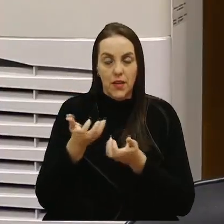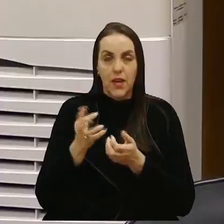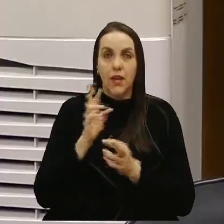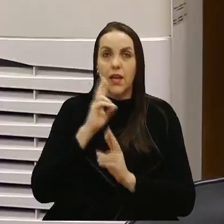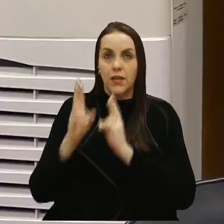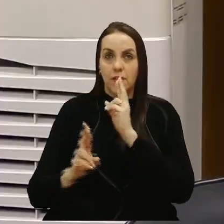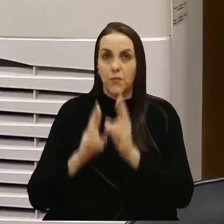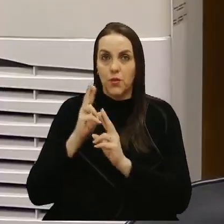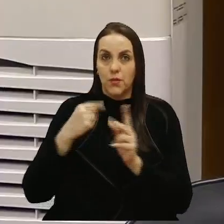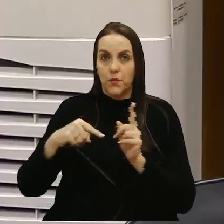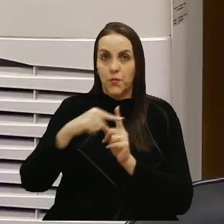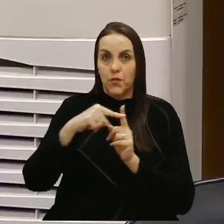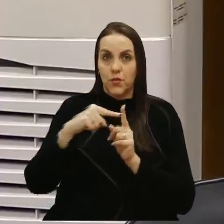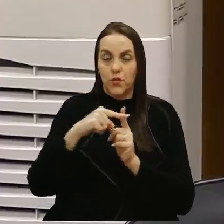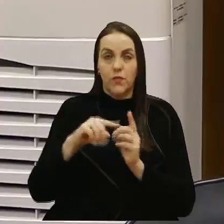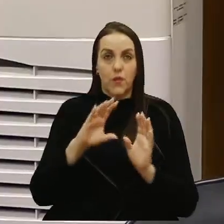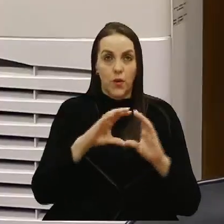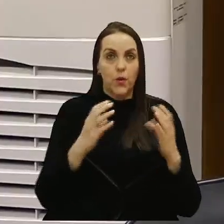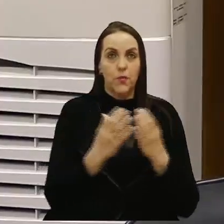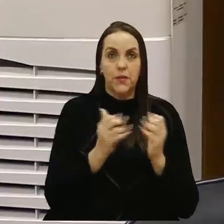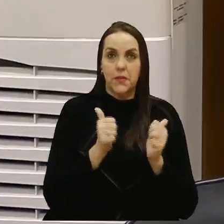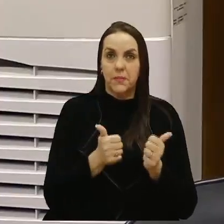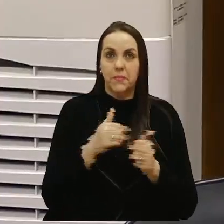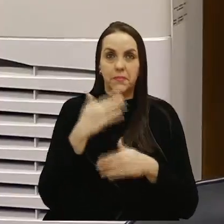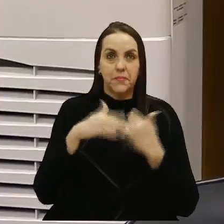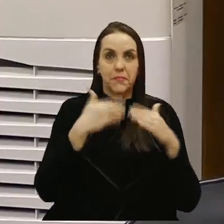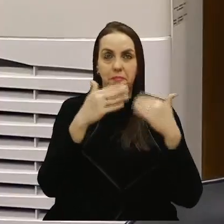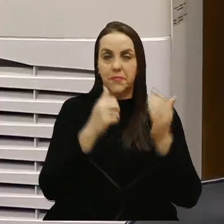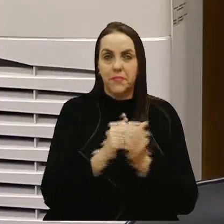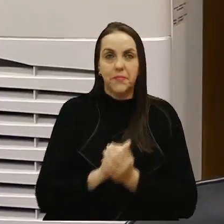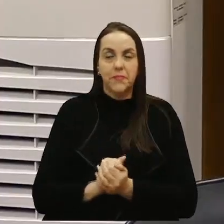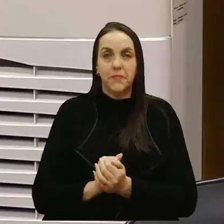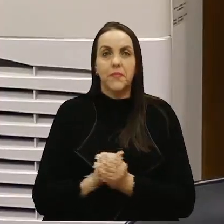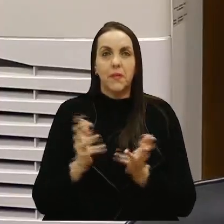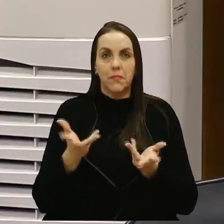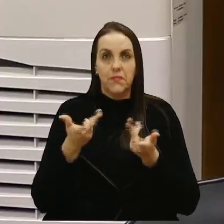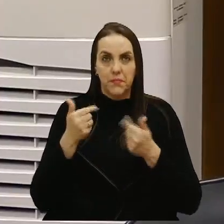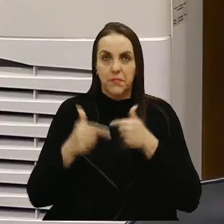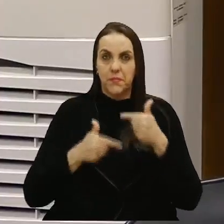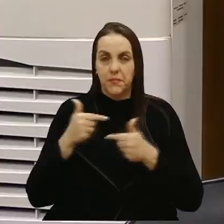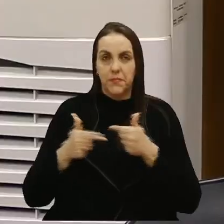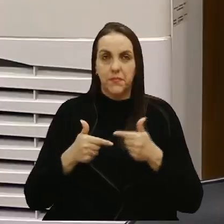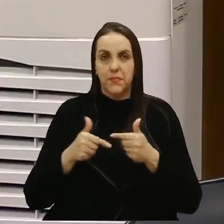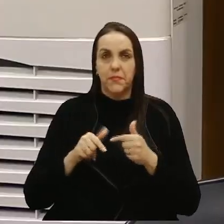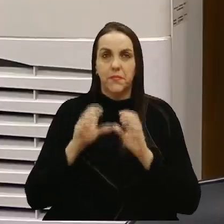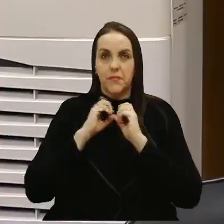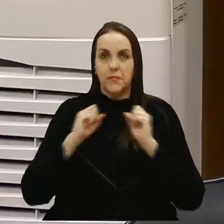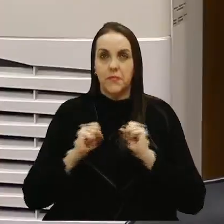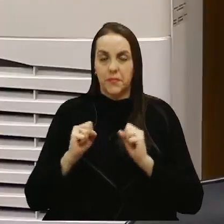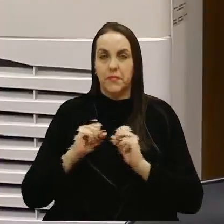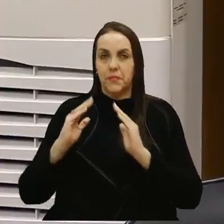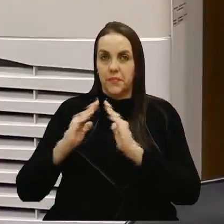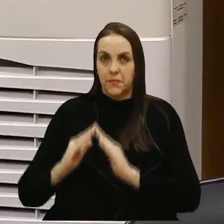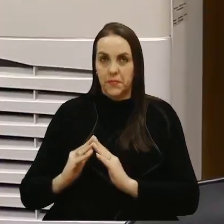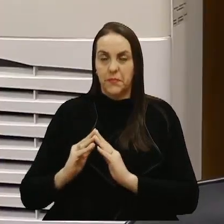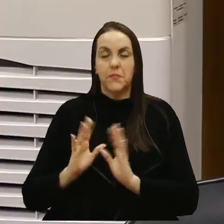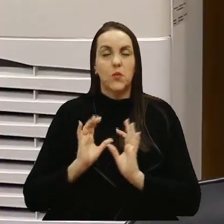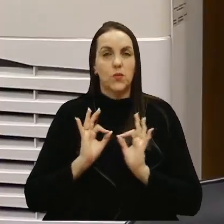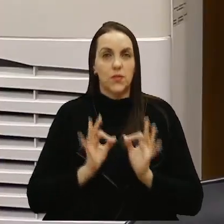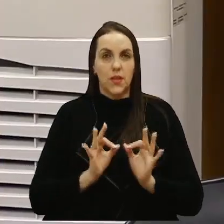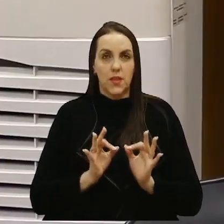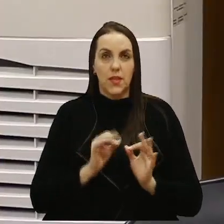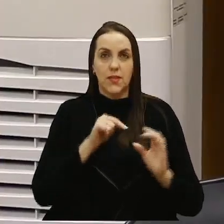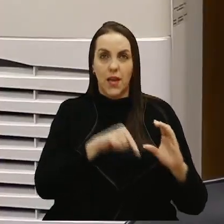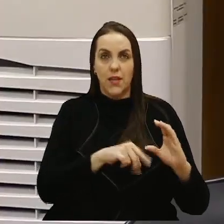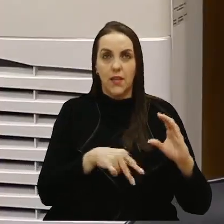positivo, porque quem ganha é a comunidade. Já vinha desenvolvendo um excelente trabalho no setor da habitação e tenho plena certeza que na Câmara de Vereadores irá